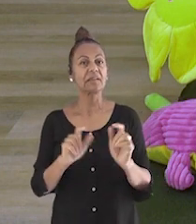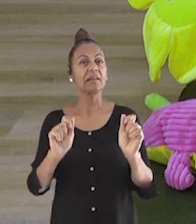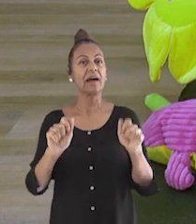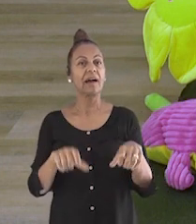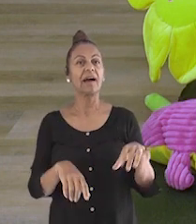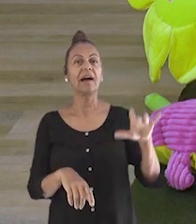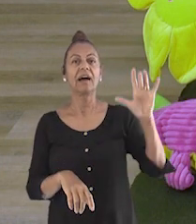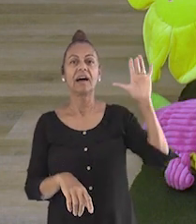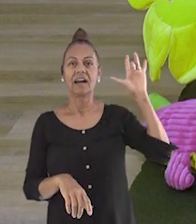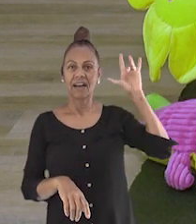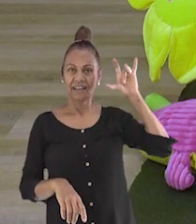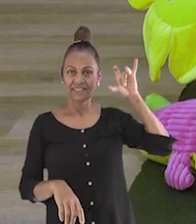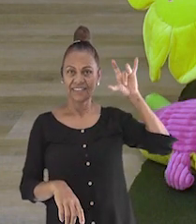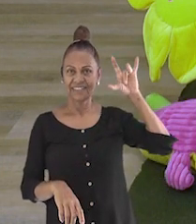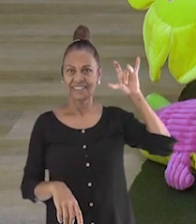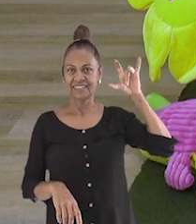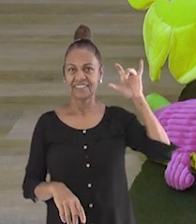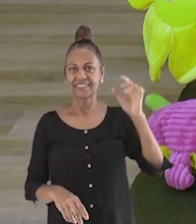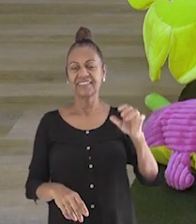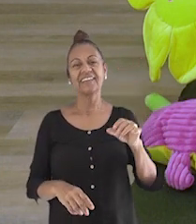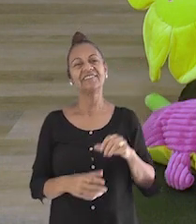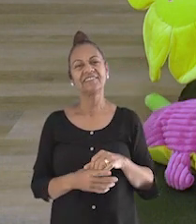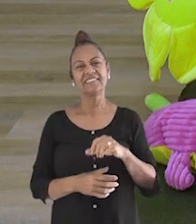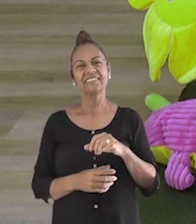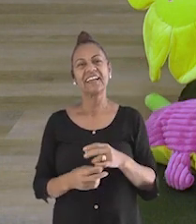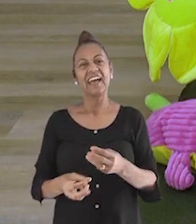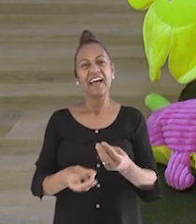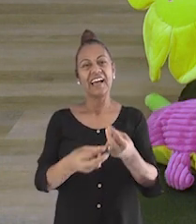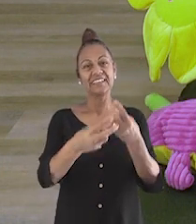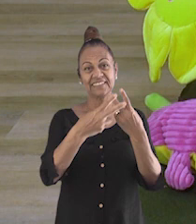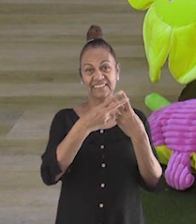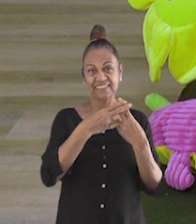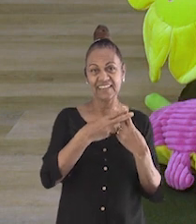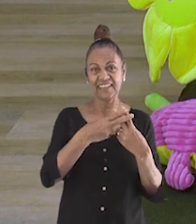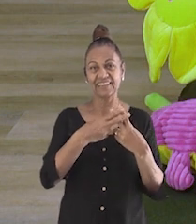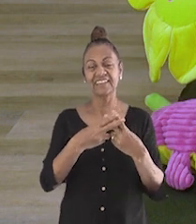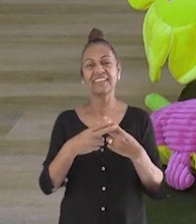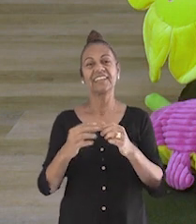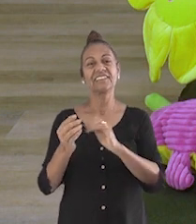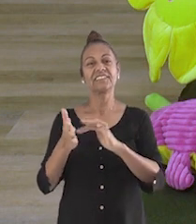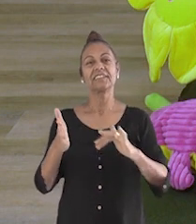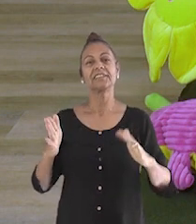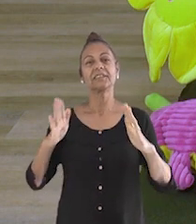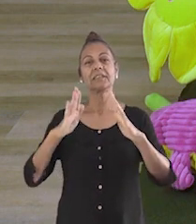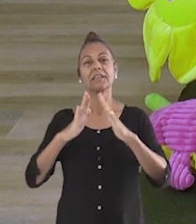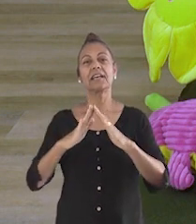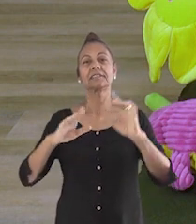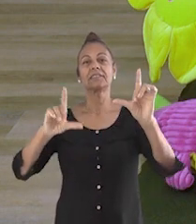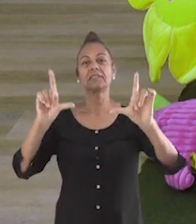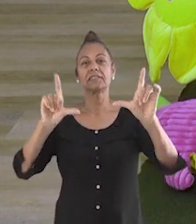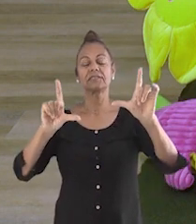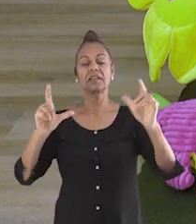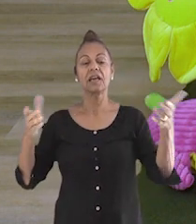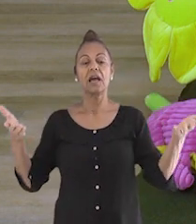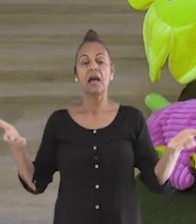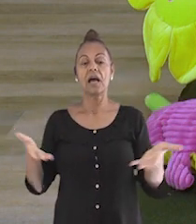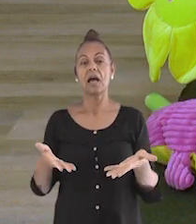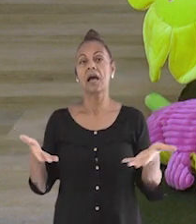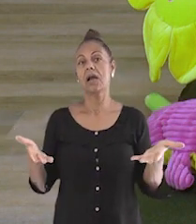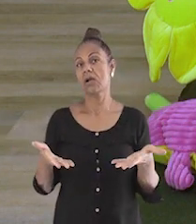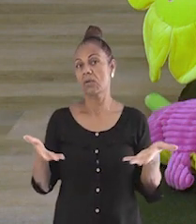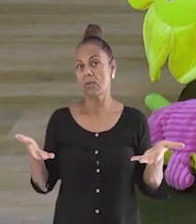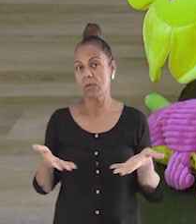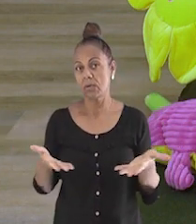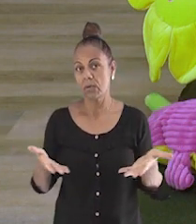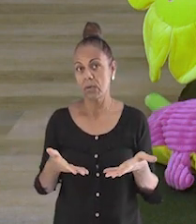no Instagram e marcar hashtag DV em Casa na TV. E agora vamos assistir ao